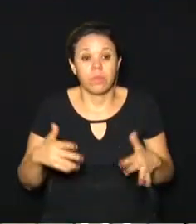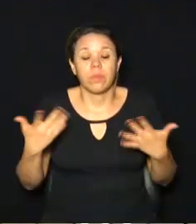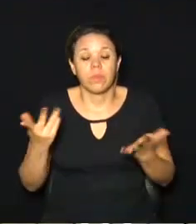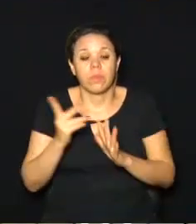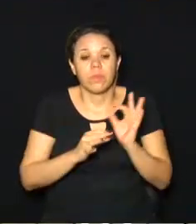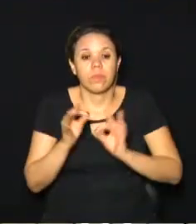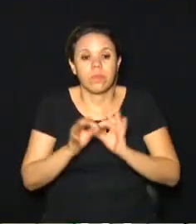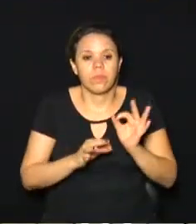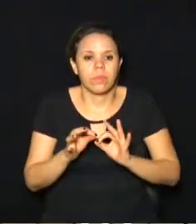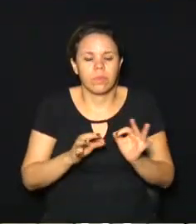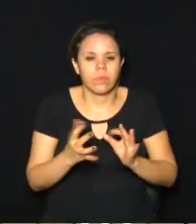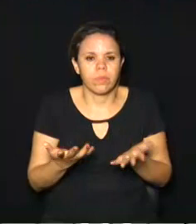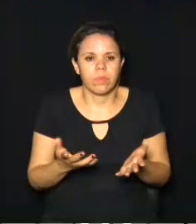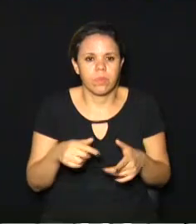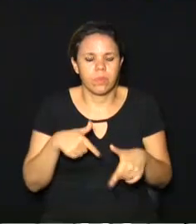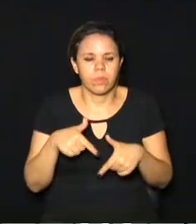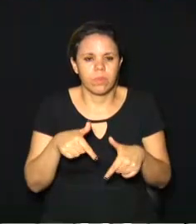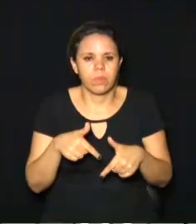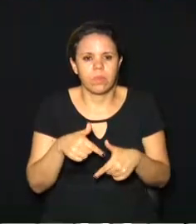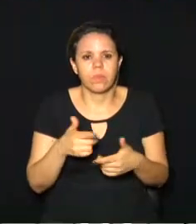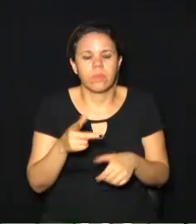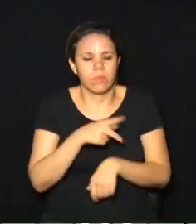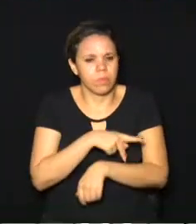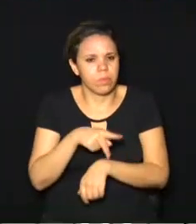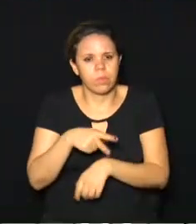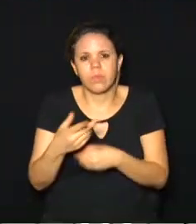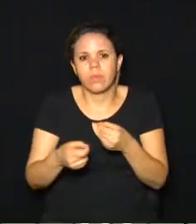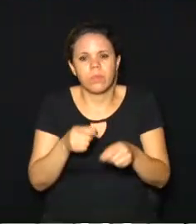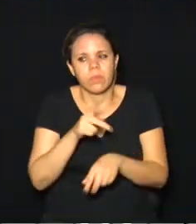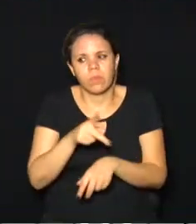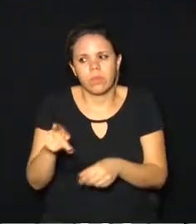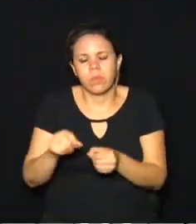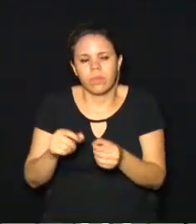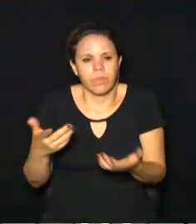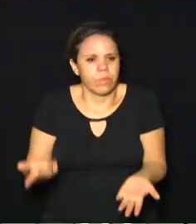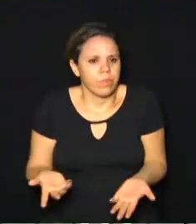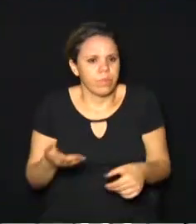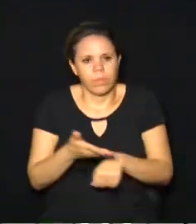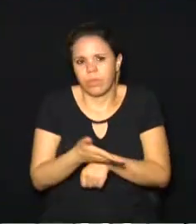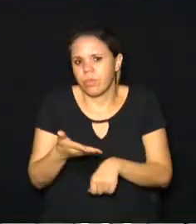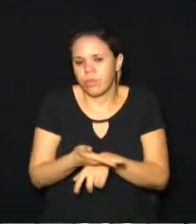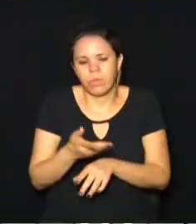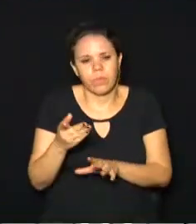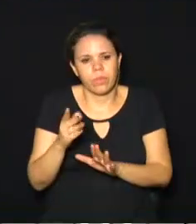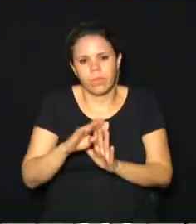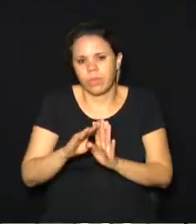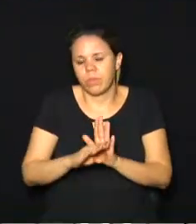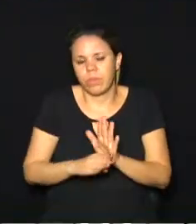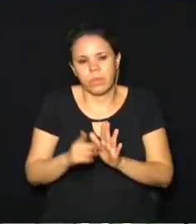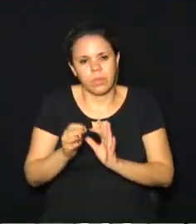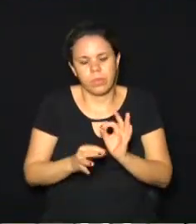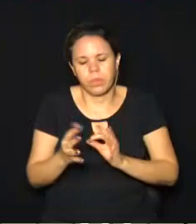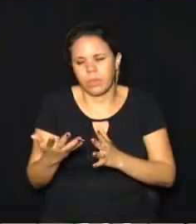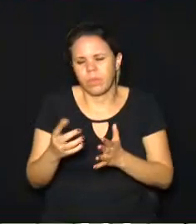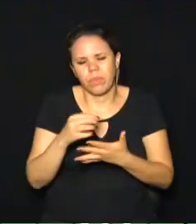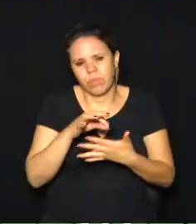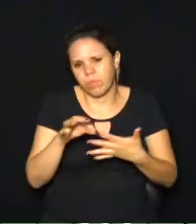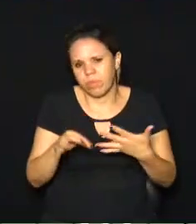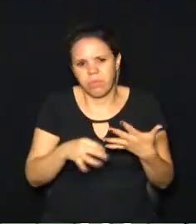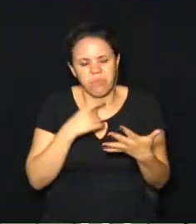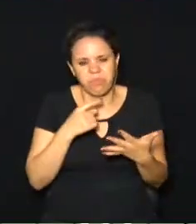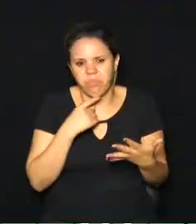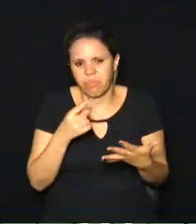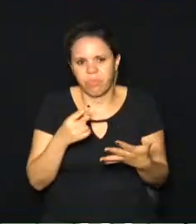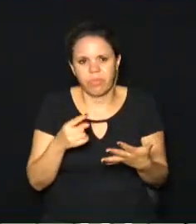de retorno das atividades pedagógicas presenciais, de que forma os colegiados do município participarão desse planejamento. Aí são outras questões, né?